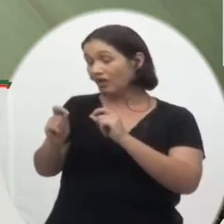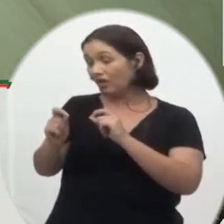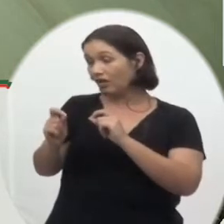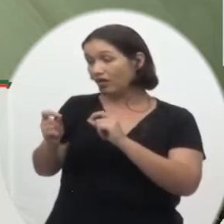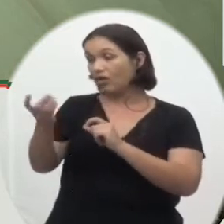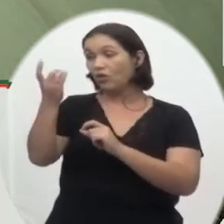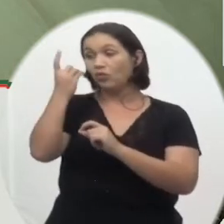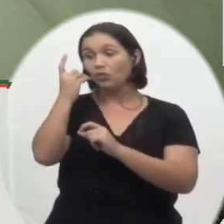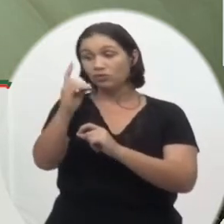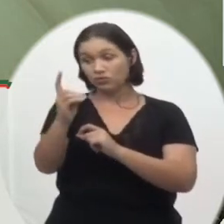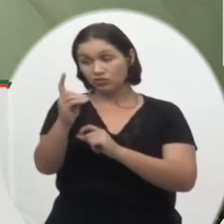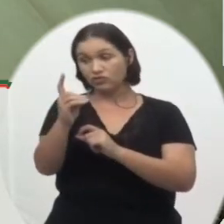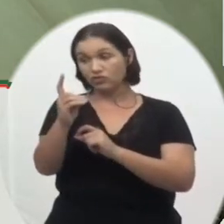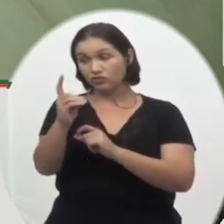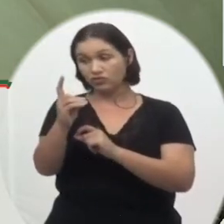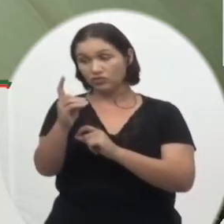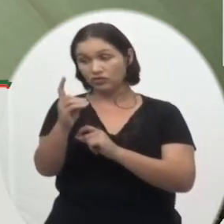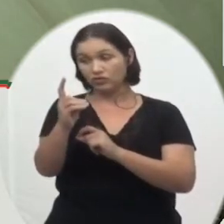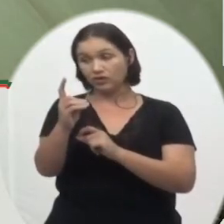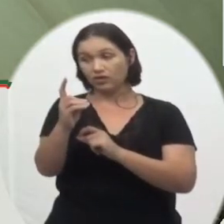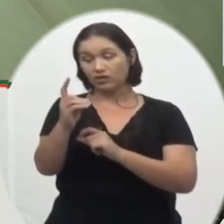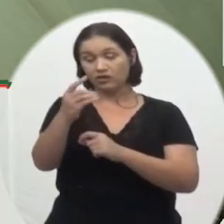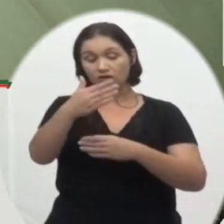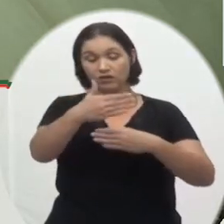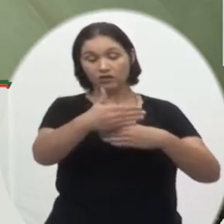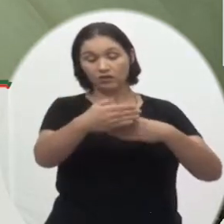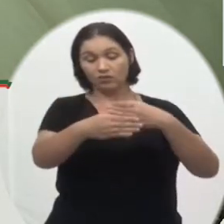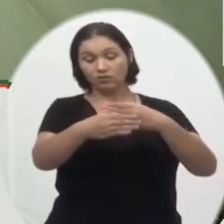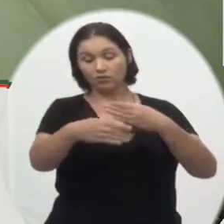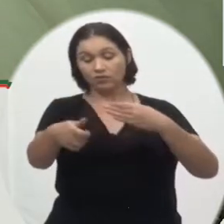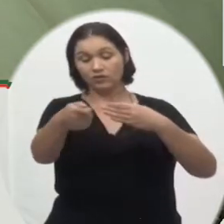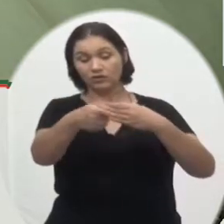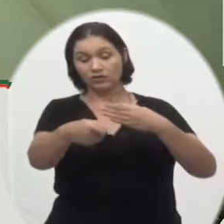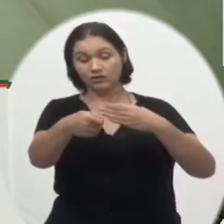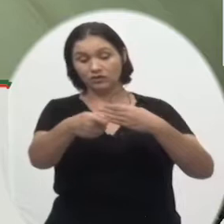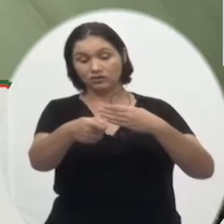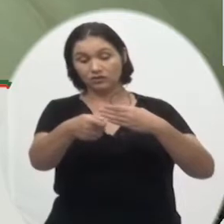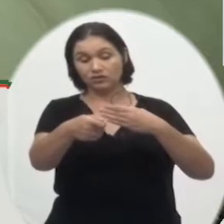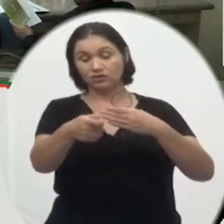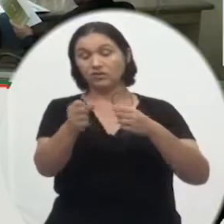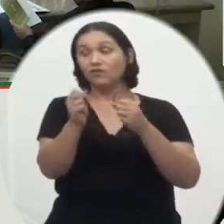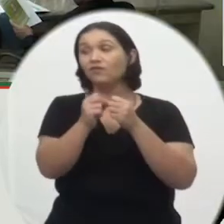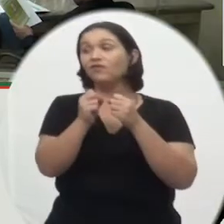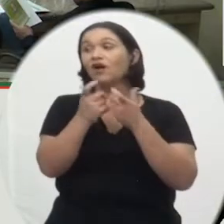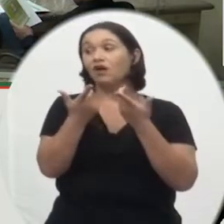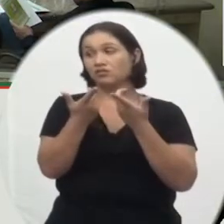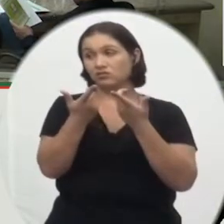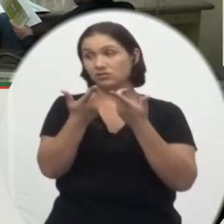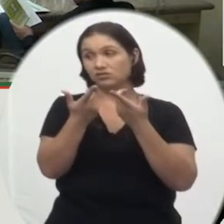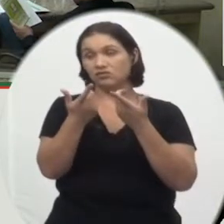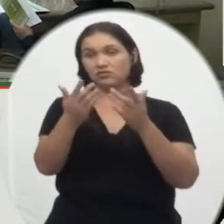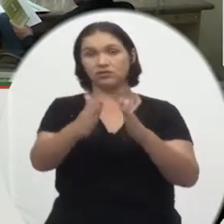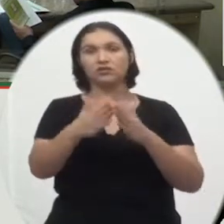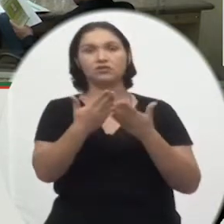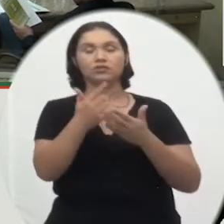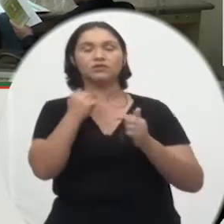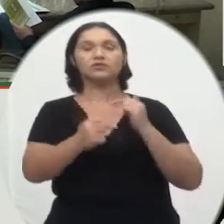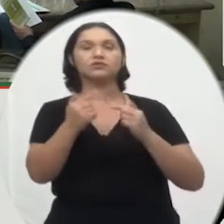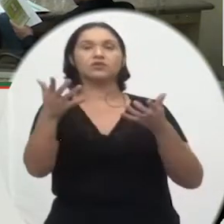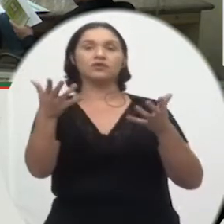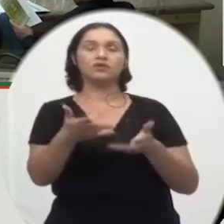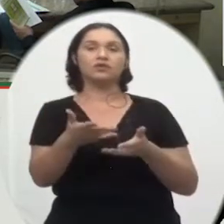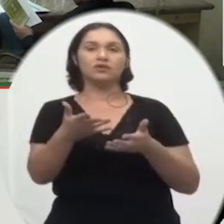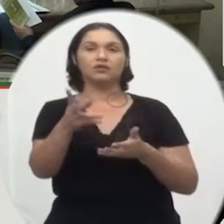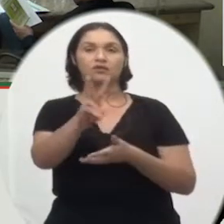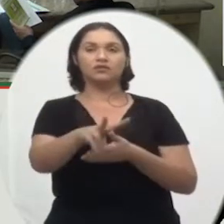do muro que faz divisa com a Associação de Moradores do distrito do Rio Maina. O requerimento está em discussão. Com a palavra o vereador